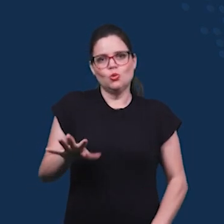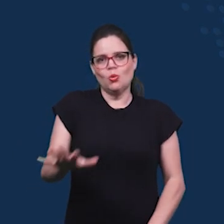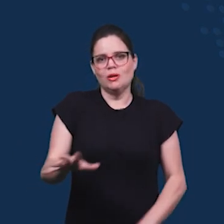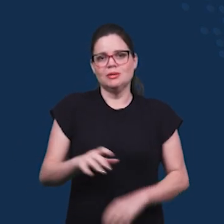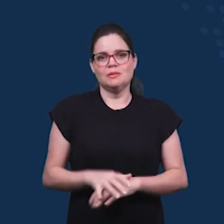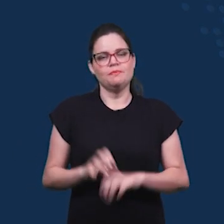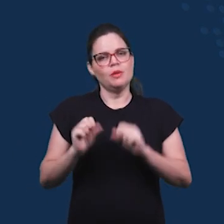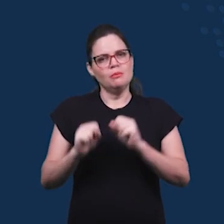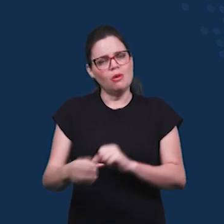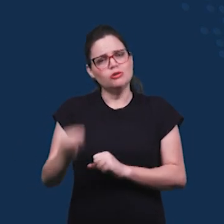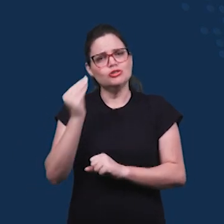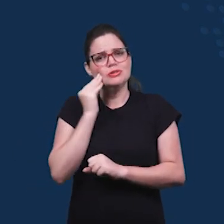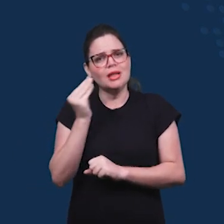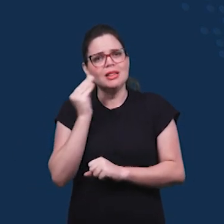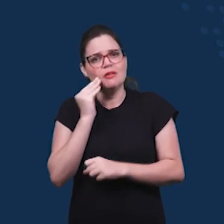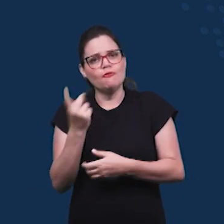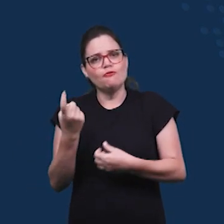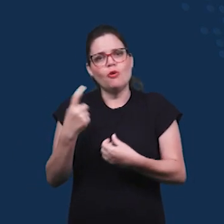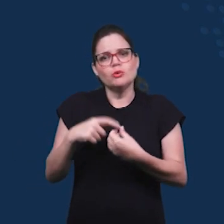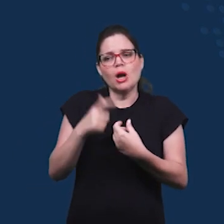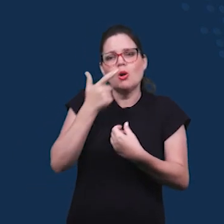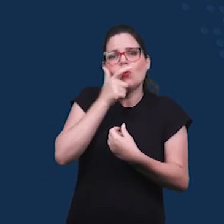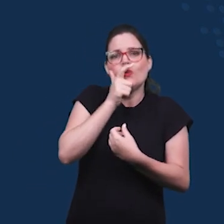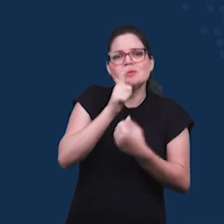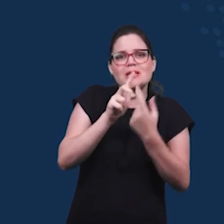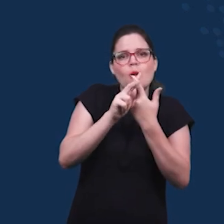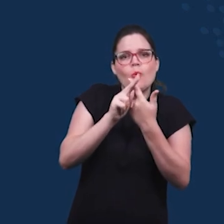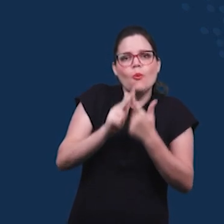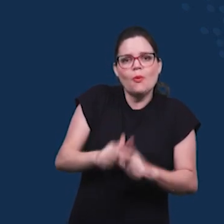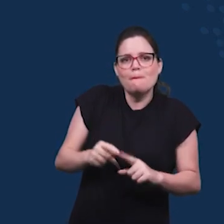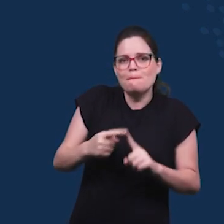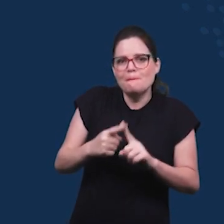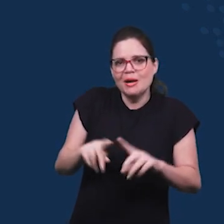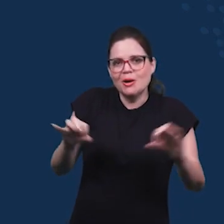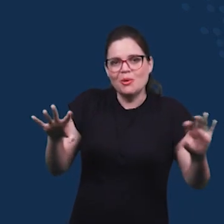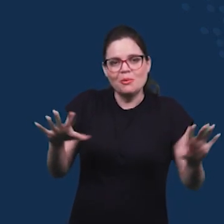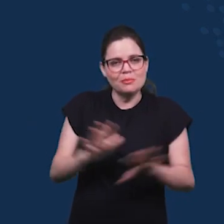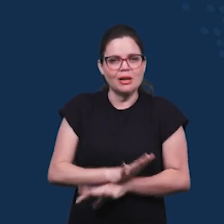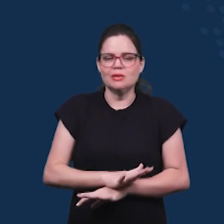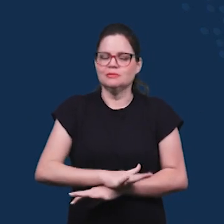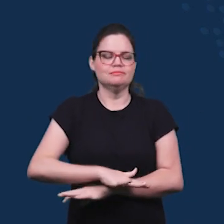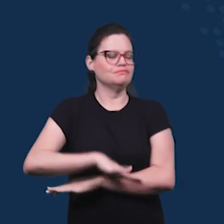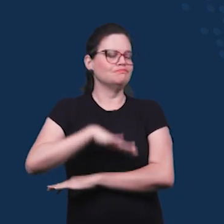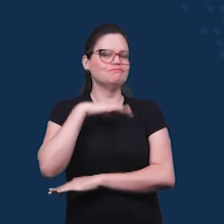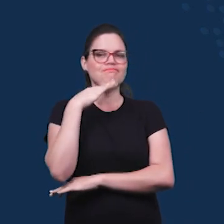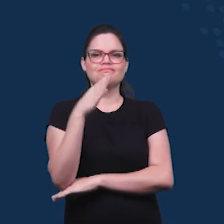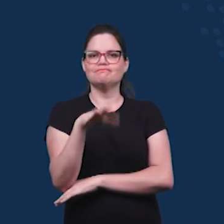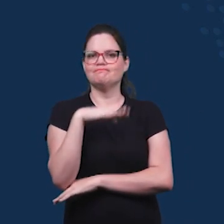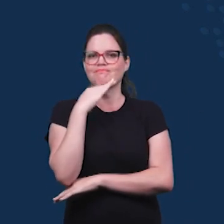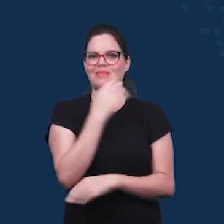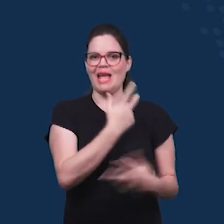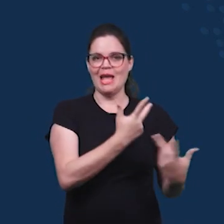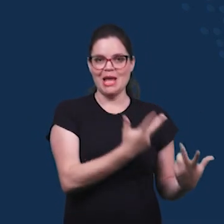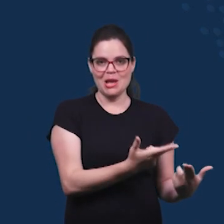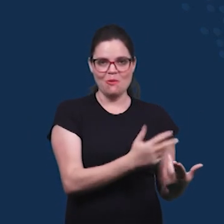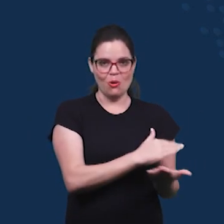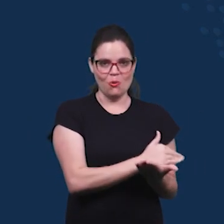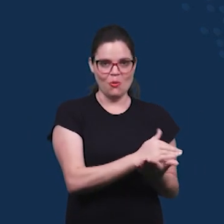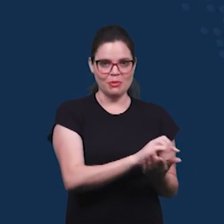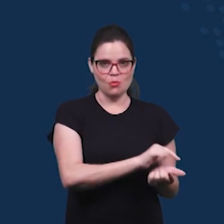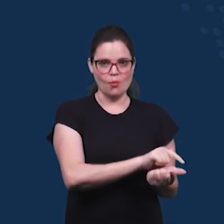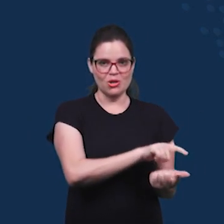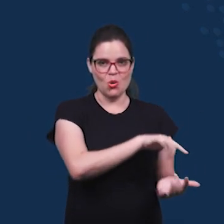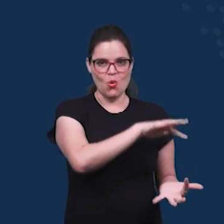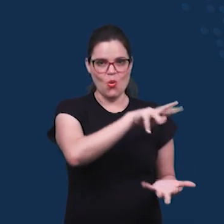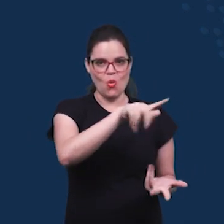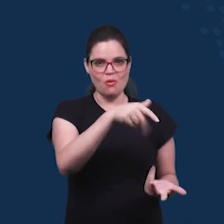mas a gente não consegue restaurar esse sítio ao estado Muito original. bem. E confirmando aí